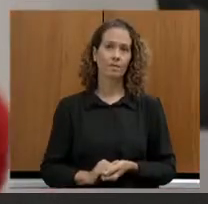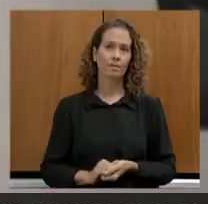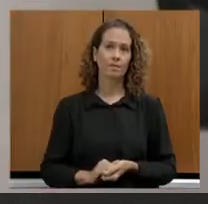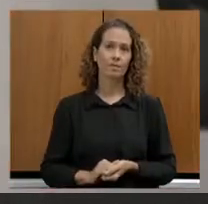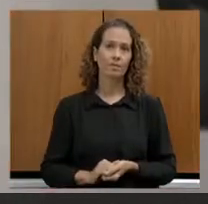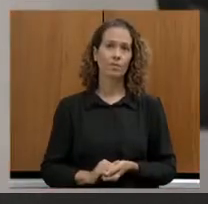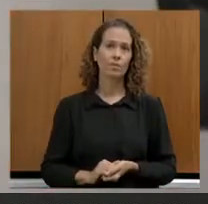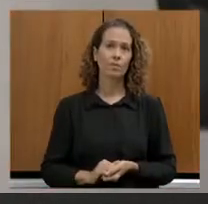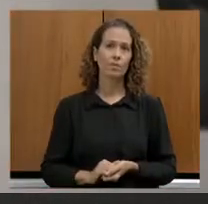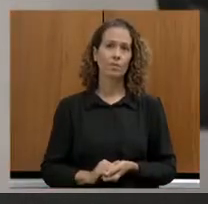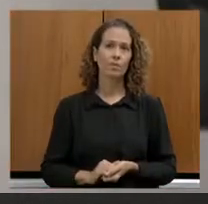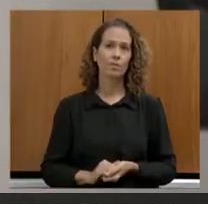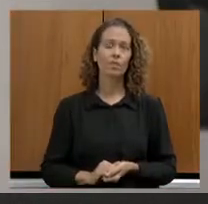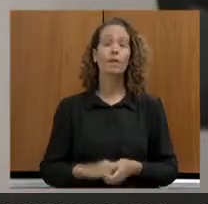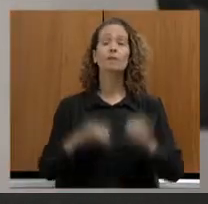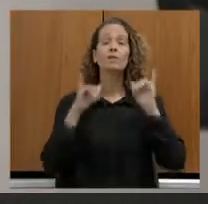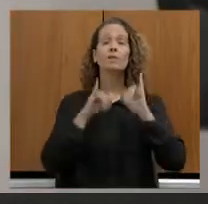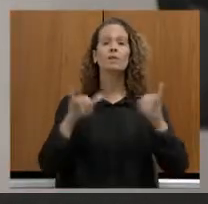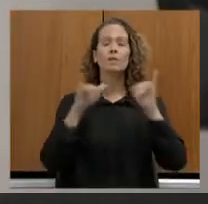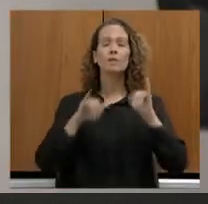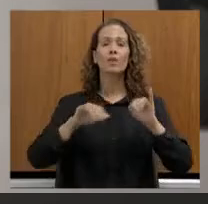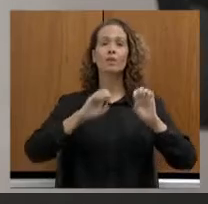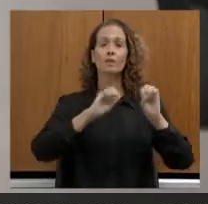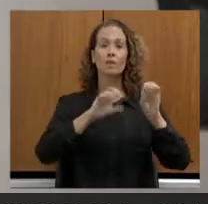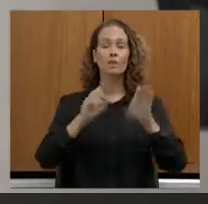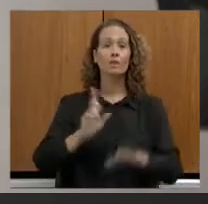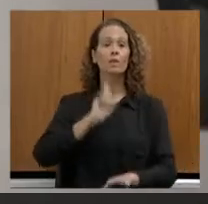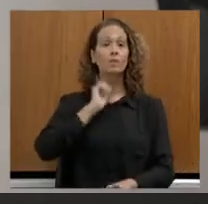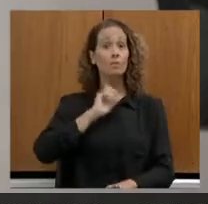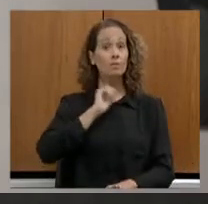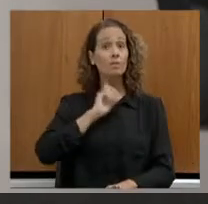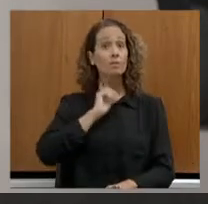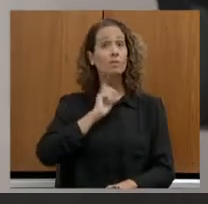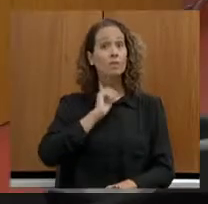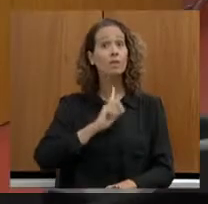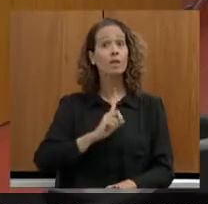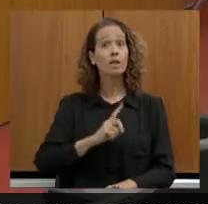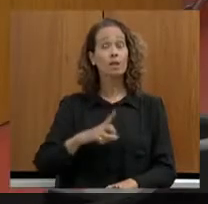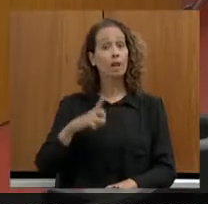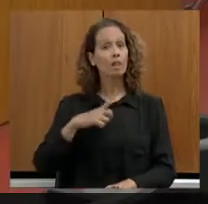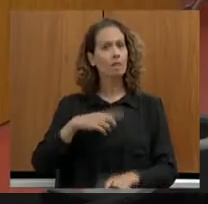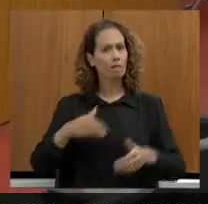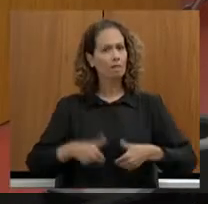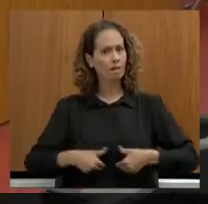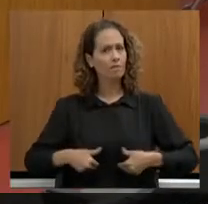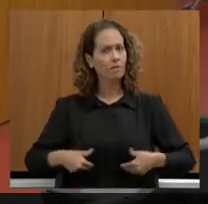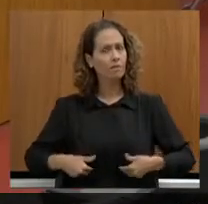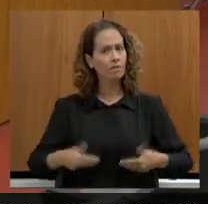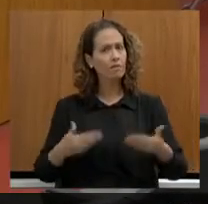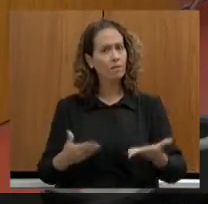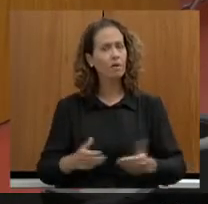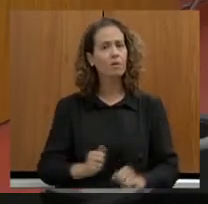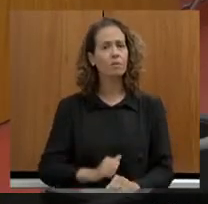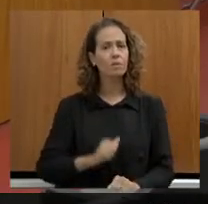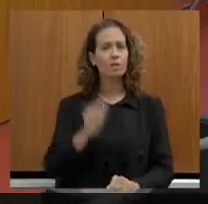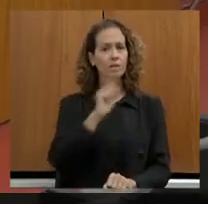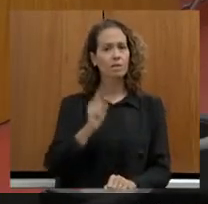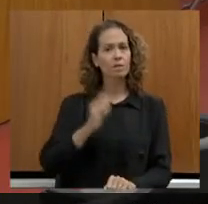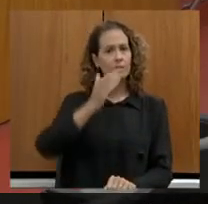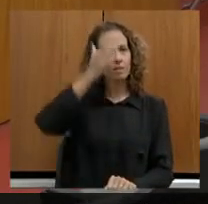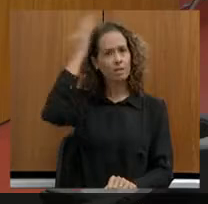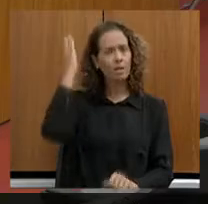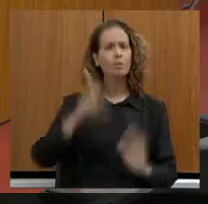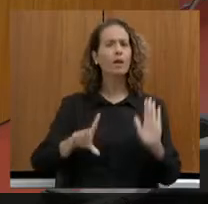tá trazendo a campanha né a educação mineira tem fome Zema compra lei reajuste já é um